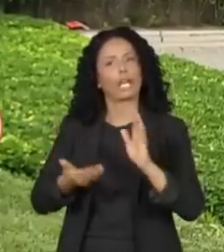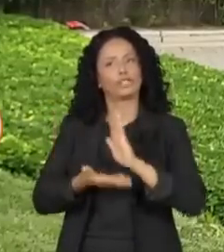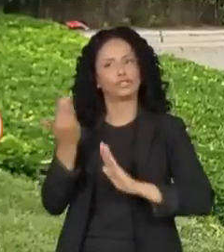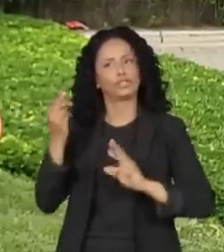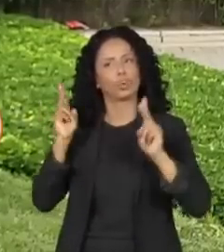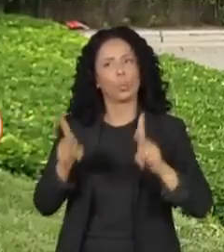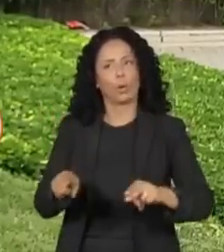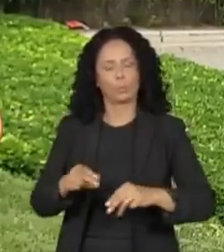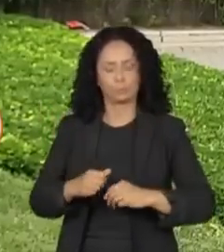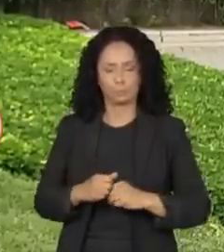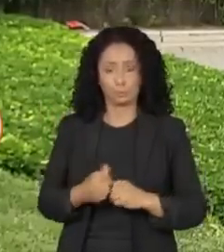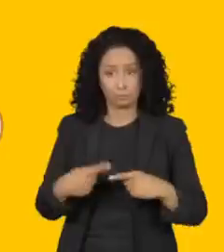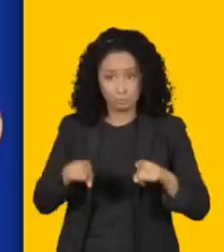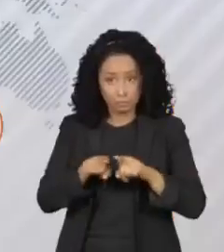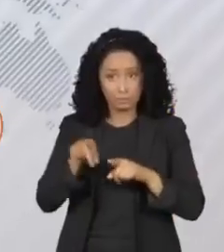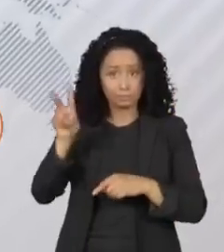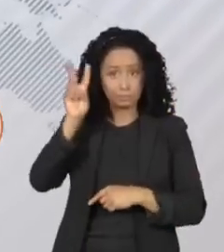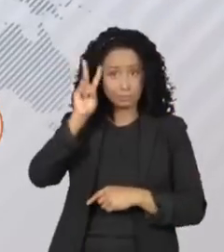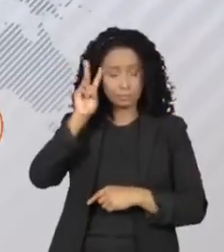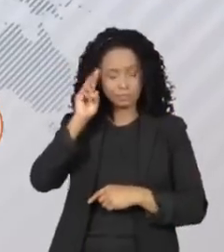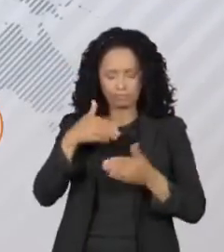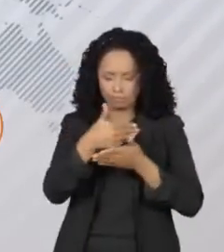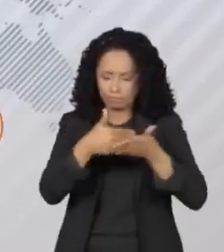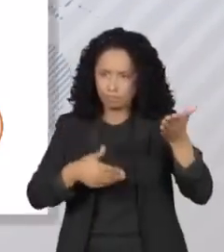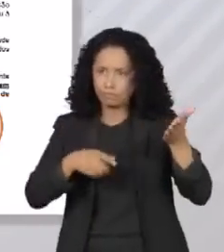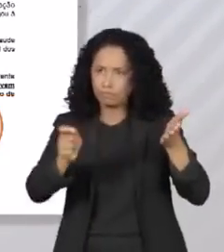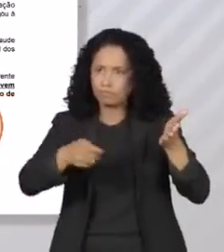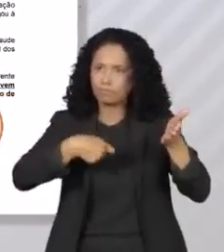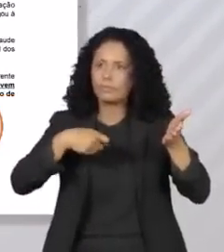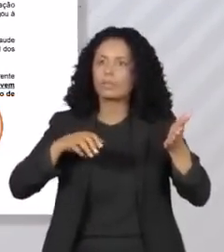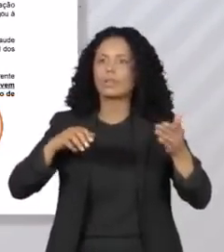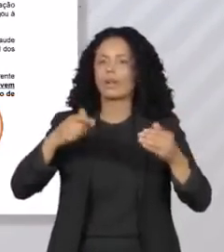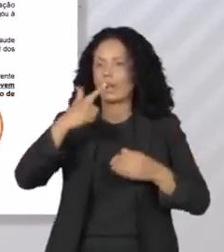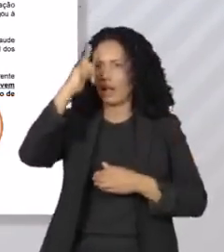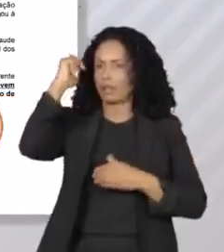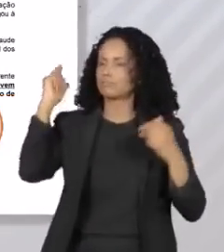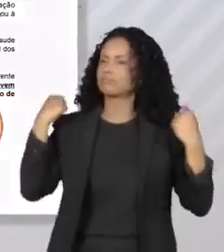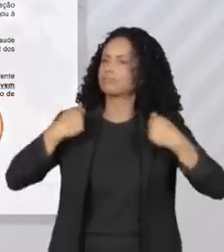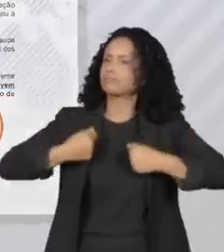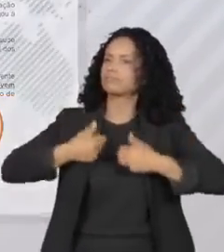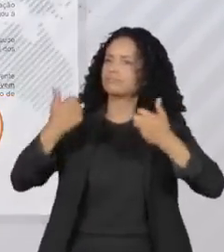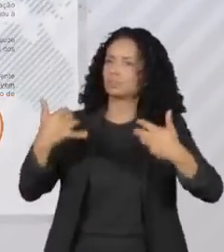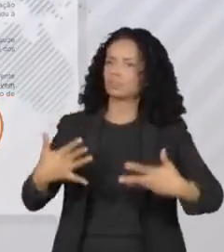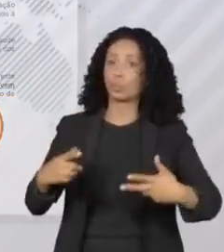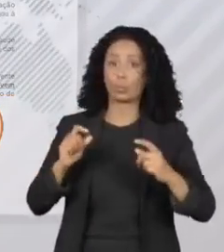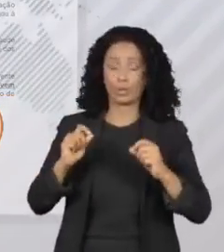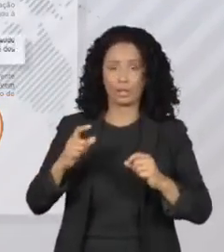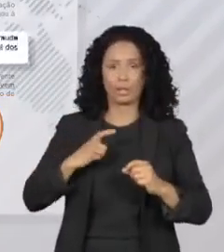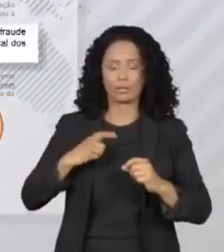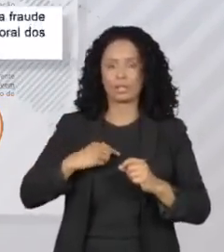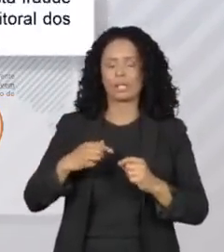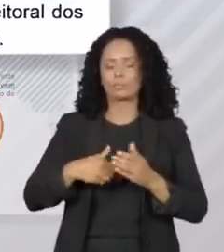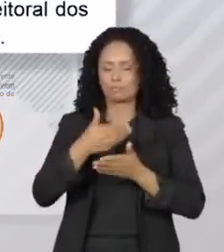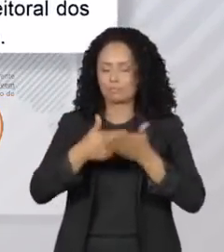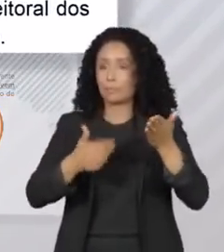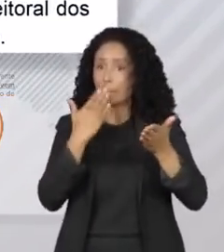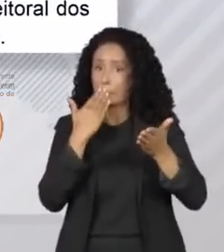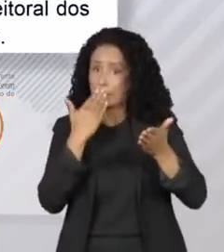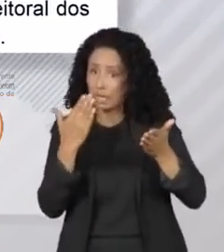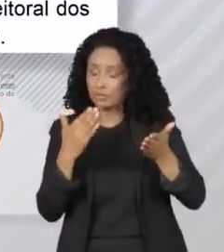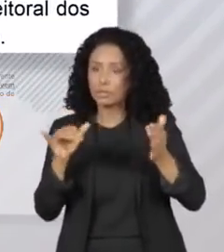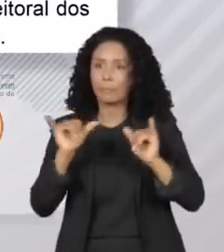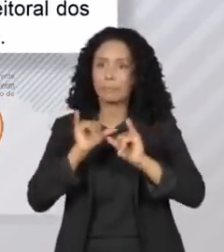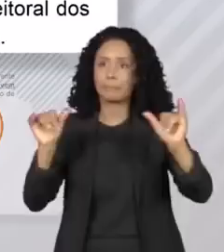noite desta segunda-feira, Alexandre de Moraes disse que os fatos narrados na petição da campanha de Bolsonaro não